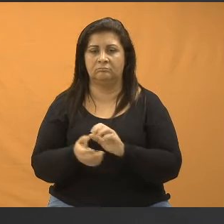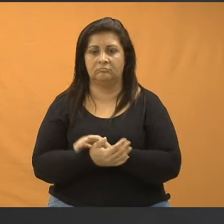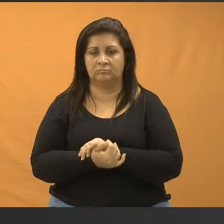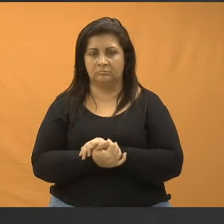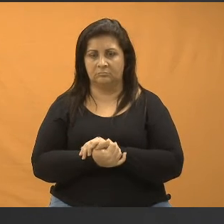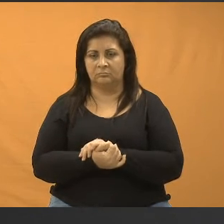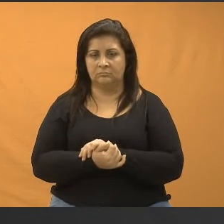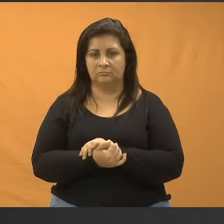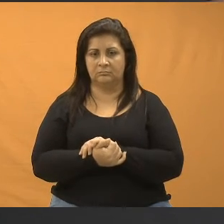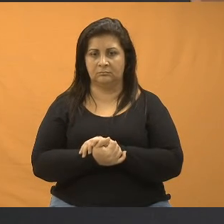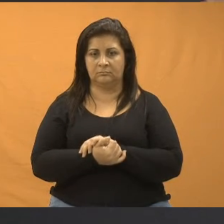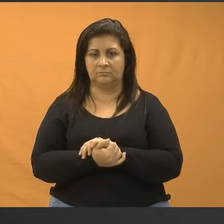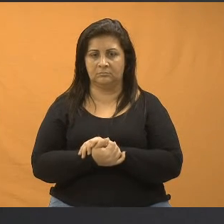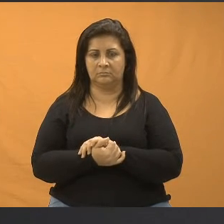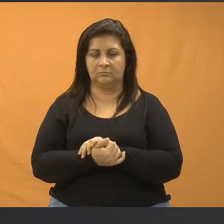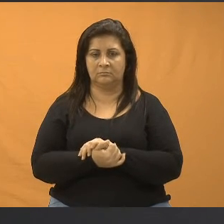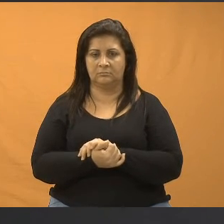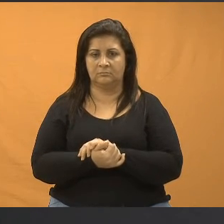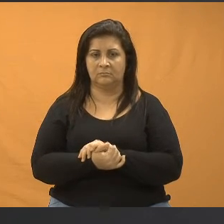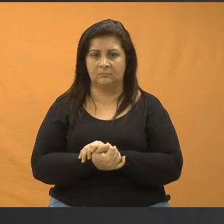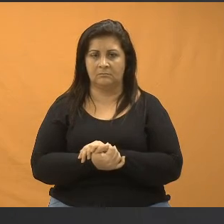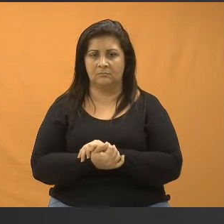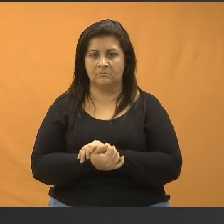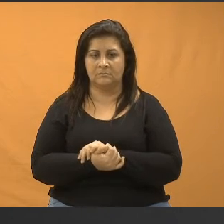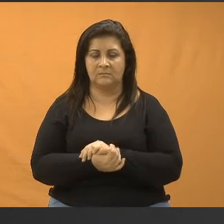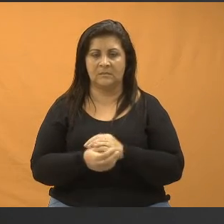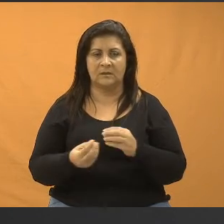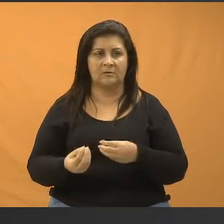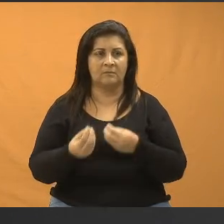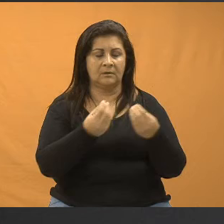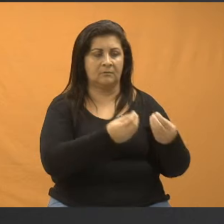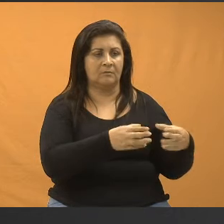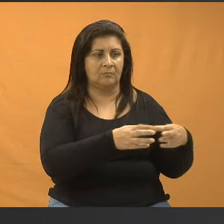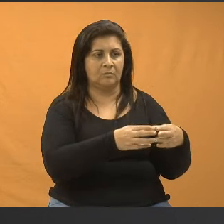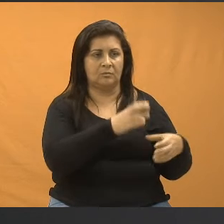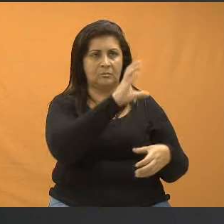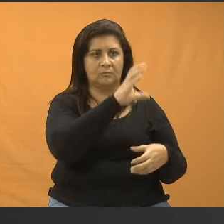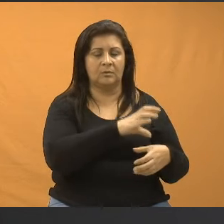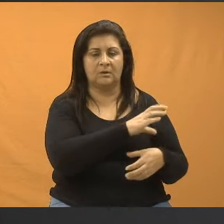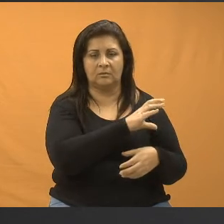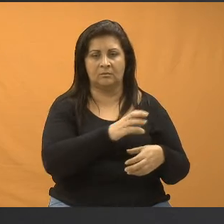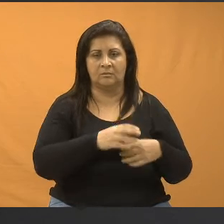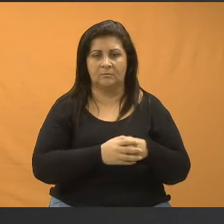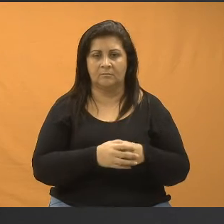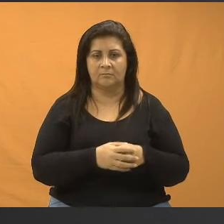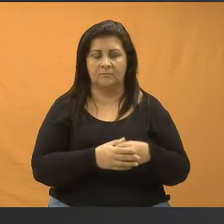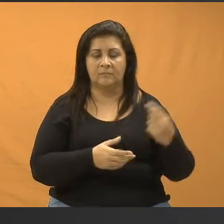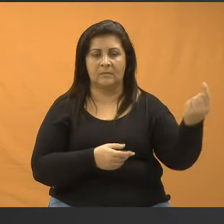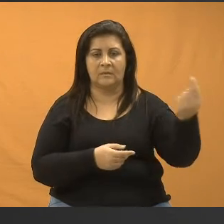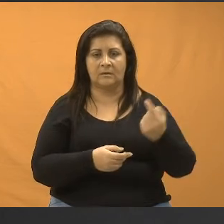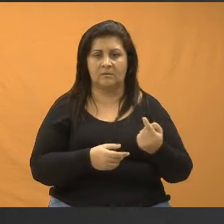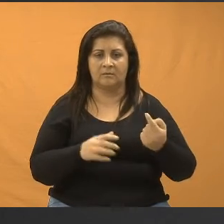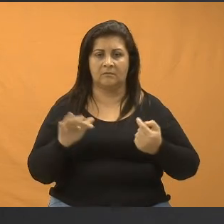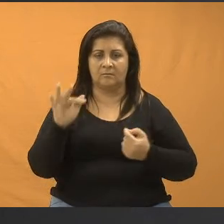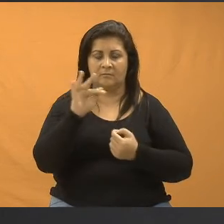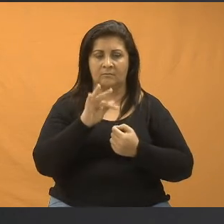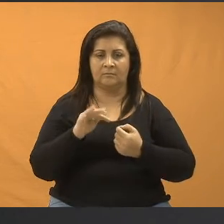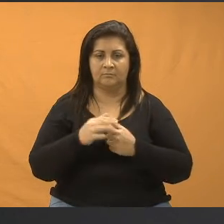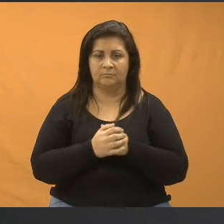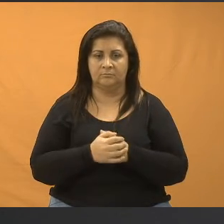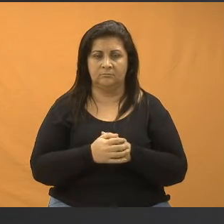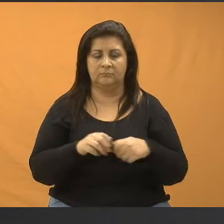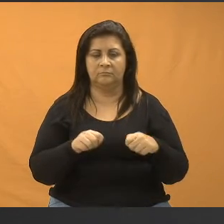Você vai devolver zerado para a Irmandade. Aí vem uma faculdade,